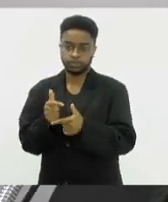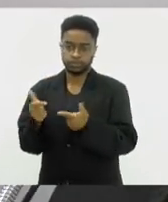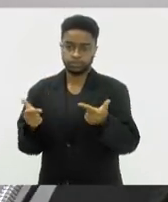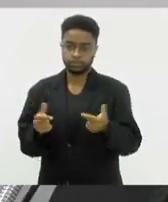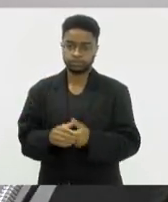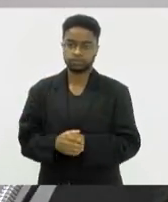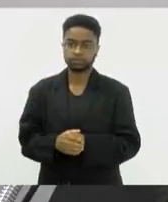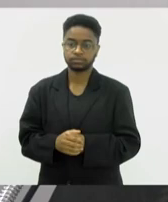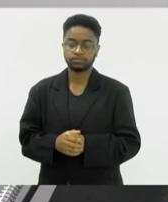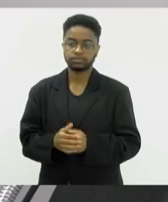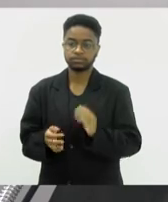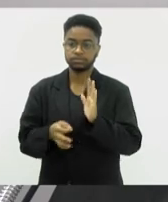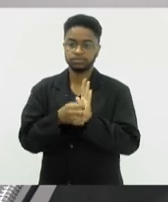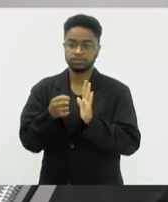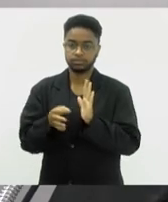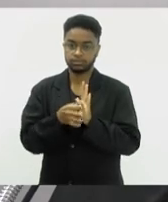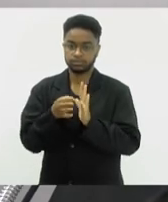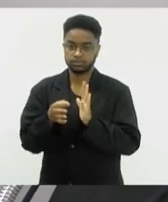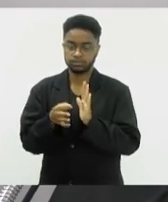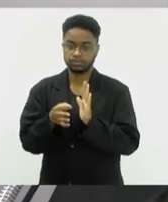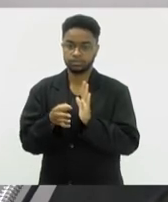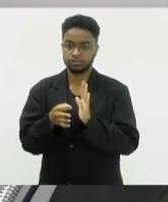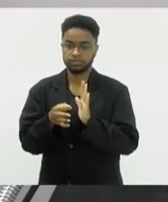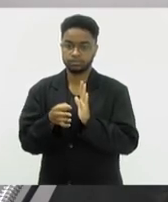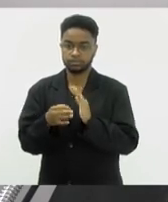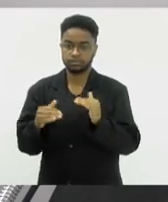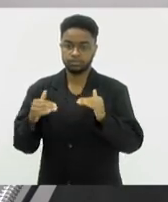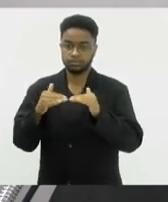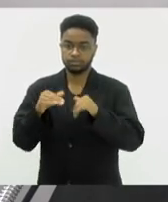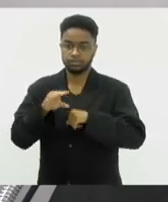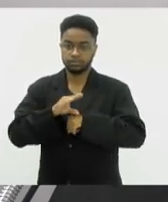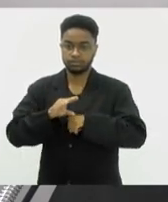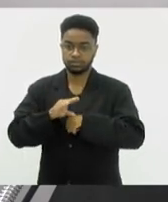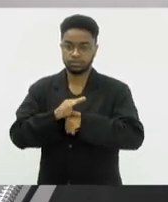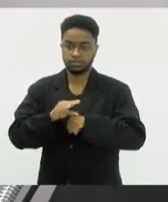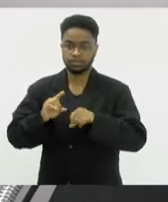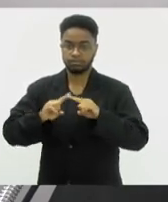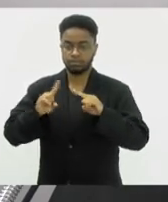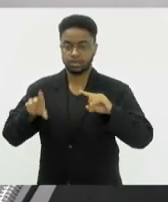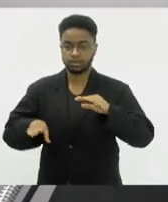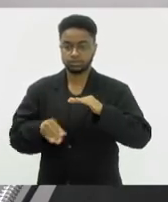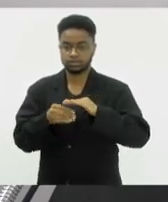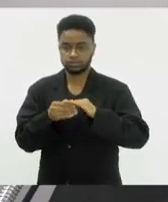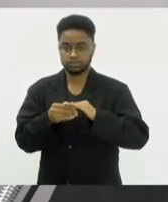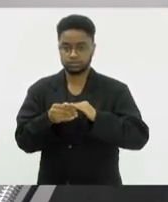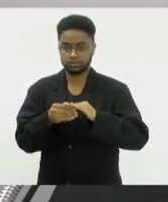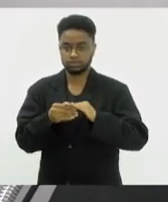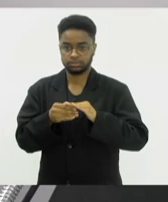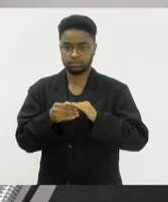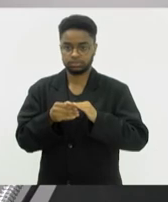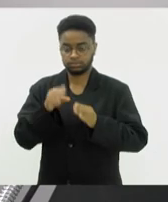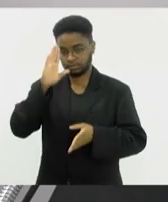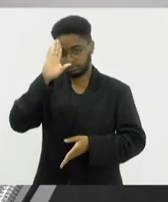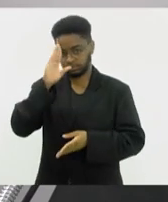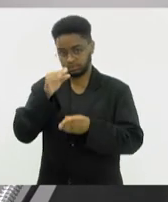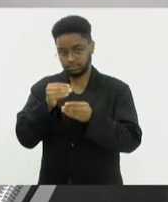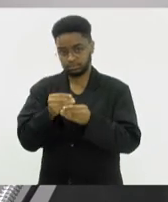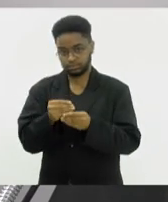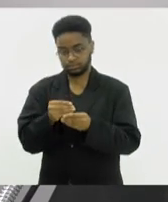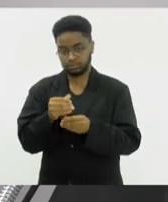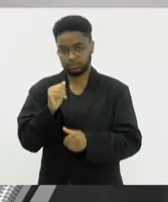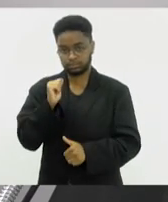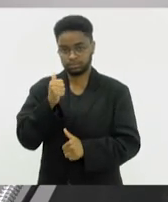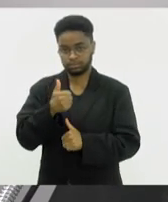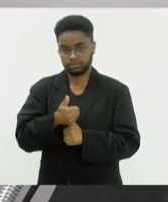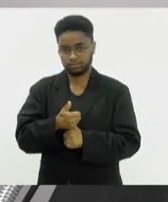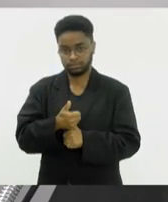O parecer foi pela constitucionalidade com emenda, concluindo